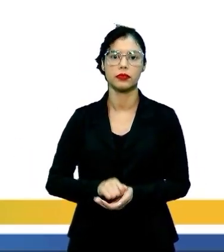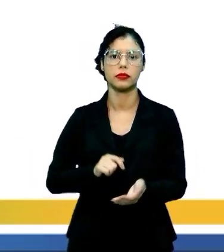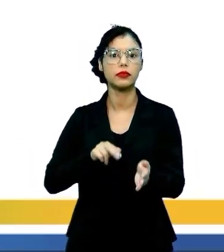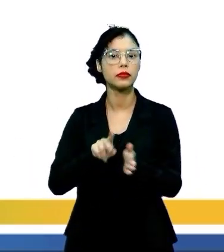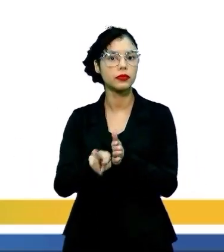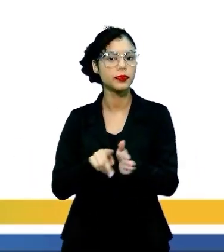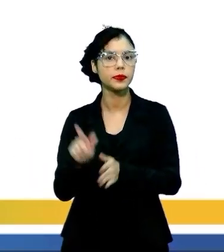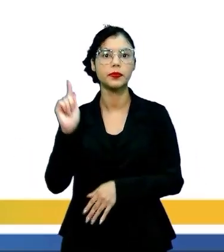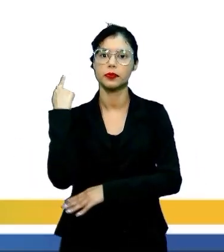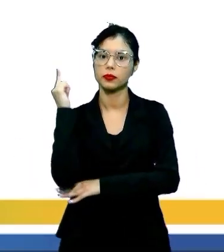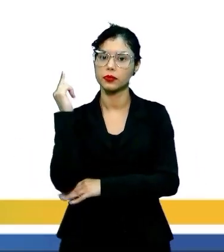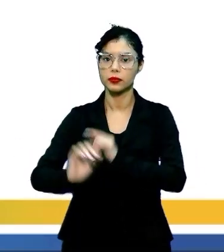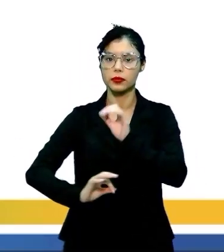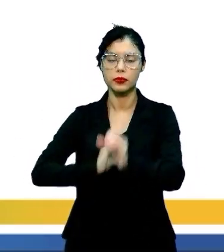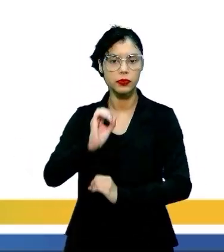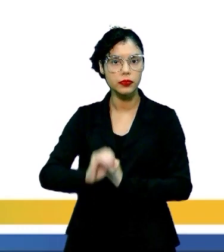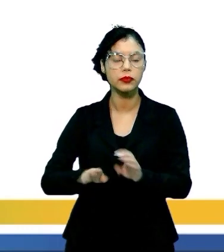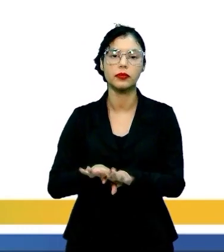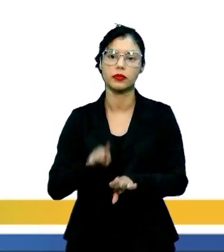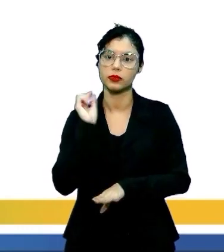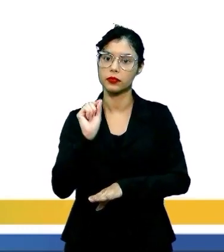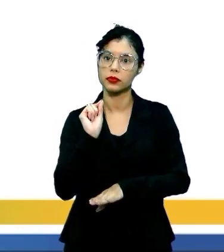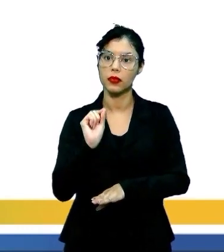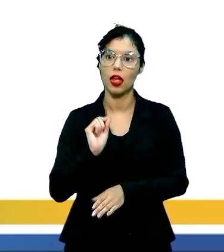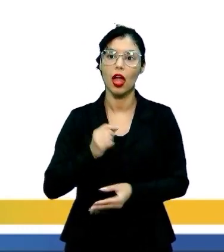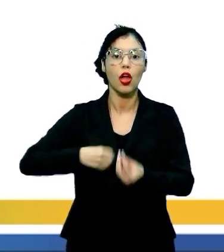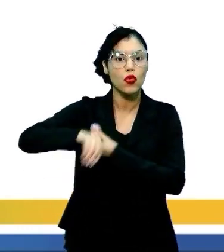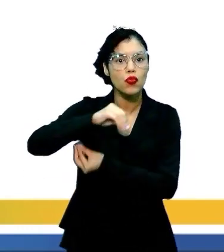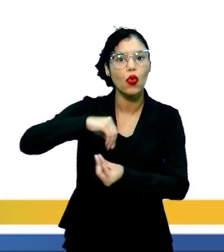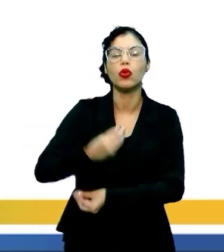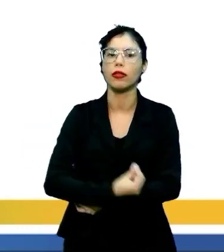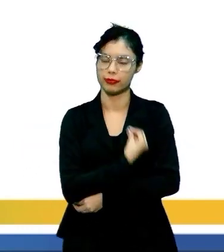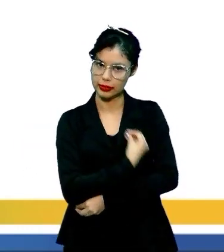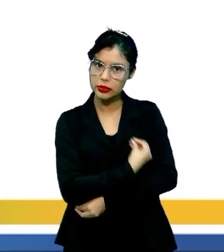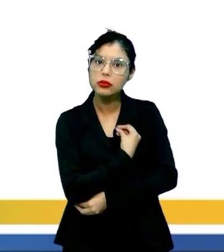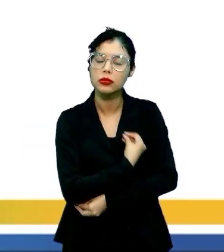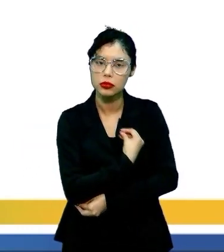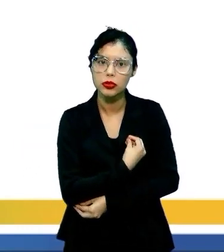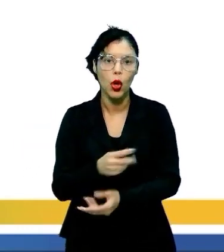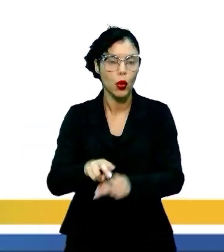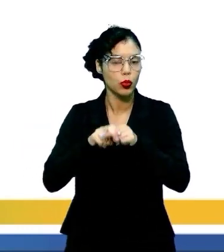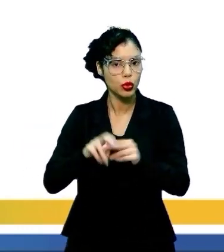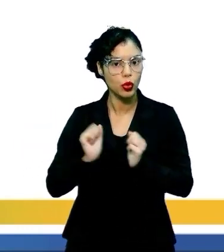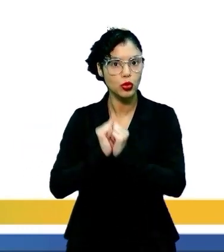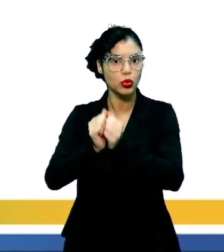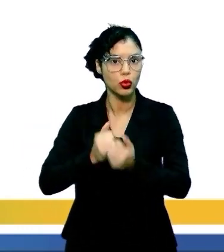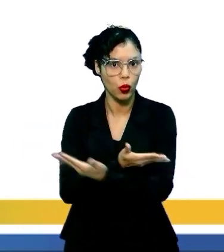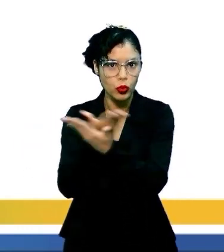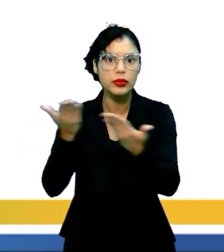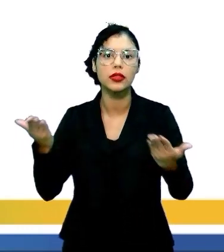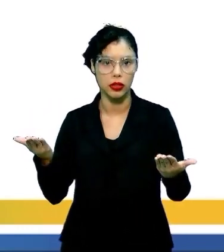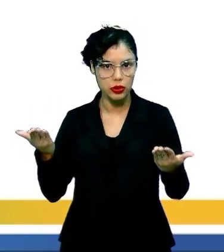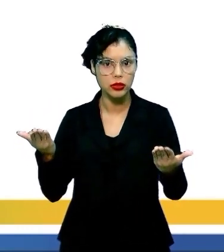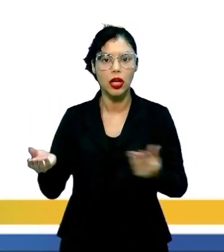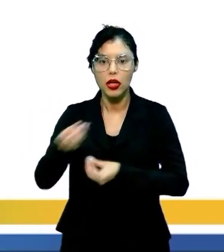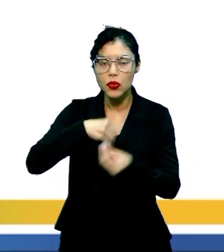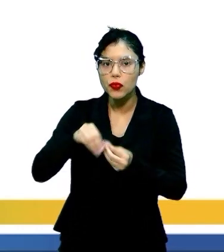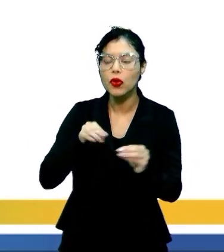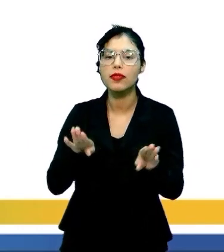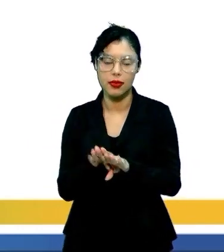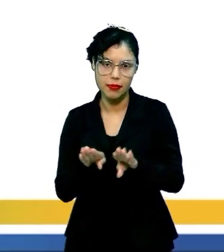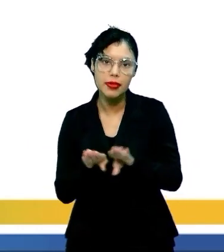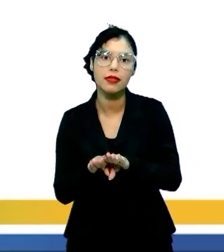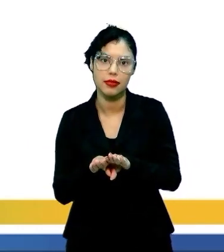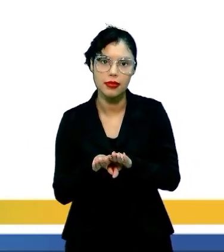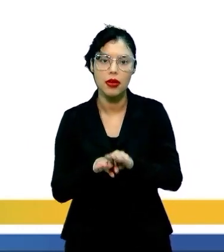Biogeoquímicos envolve processos biológicos, então envolve a vida, e aí é por isso que eu estou aqui com vocês. Envolve